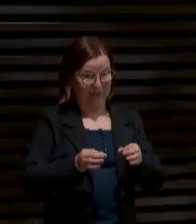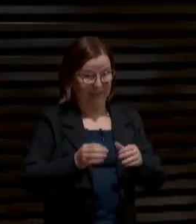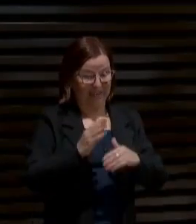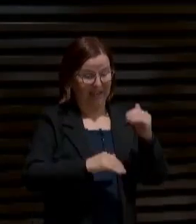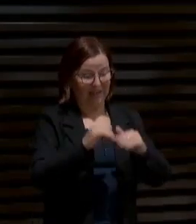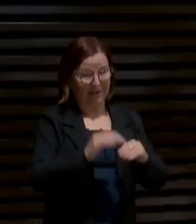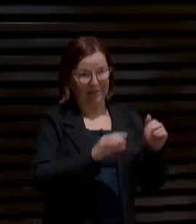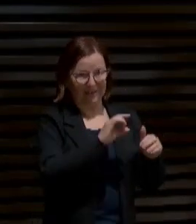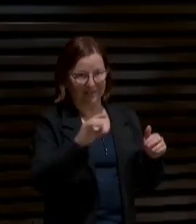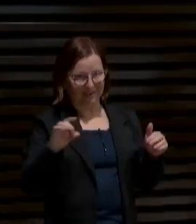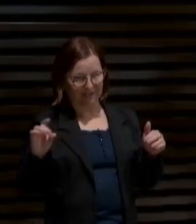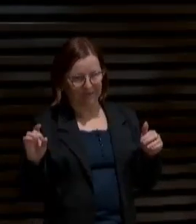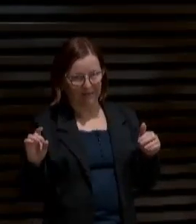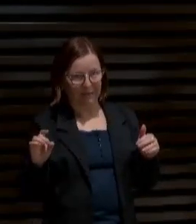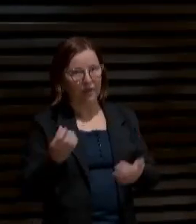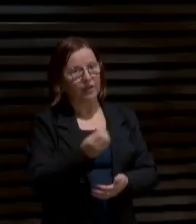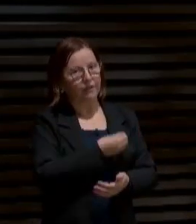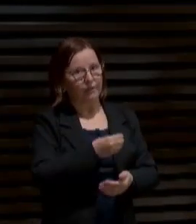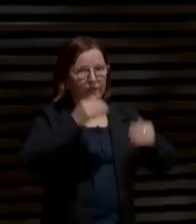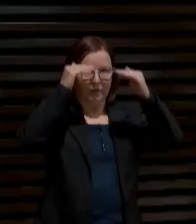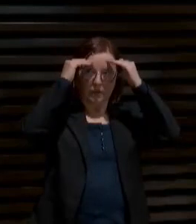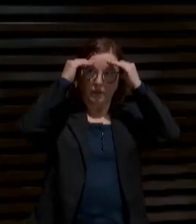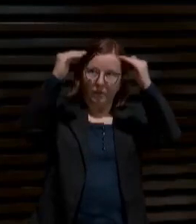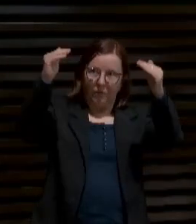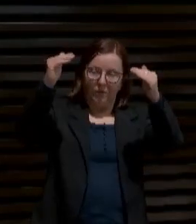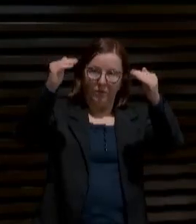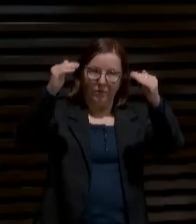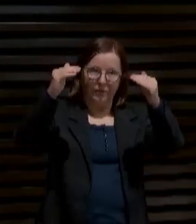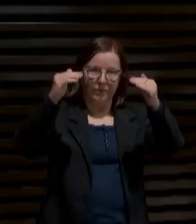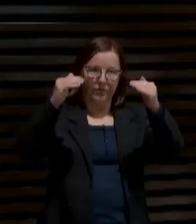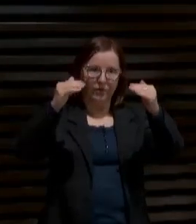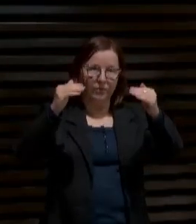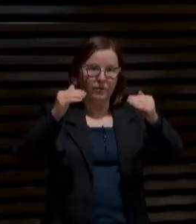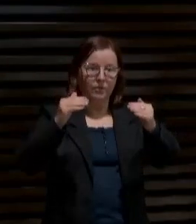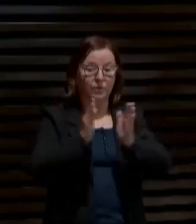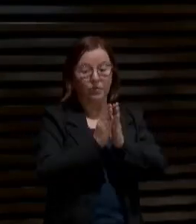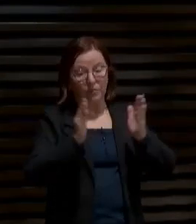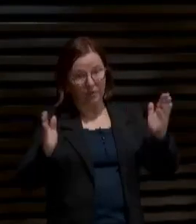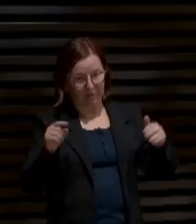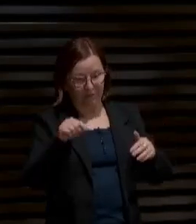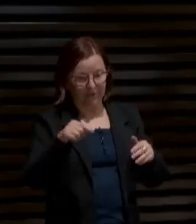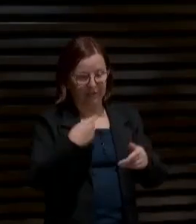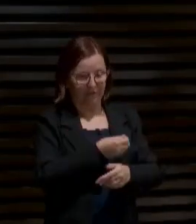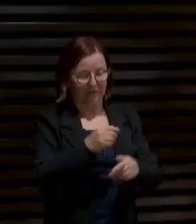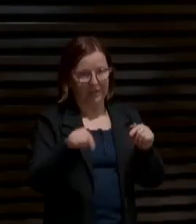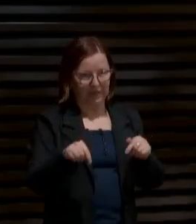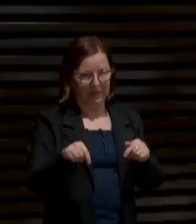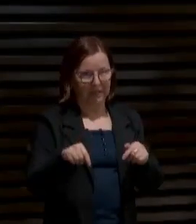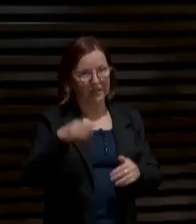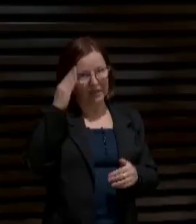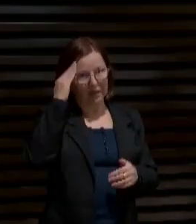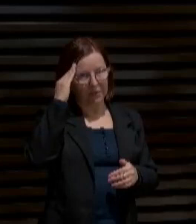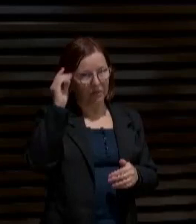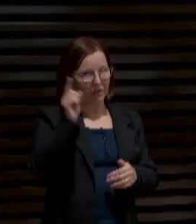obras de cada um vivam em temor durante o tempo da peregrinação de vocês sabendo que não